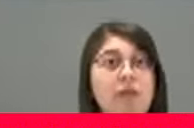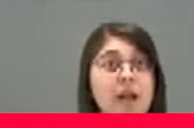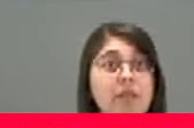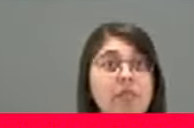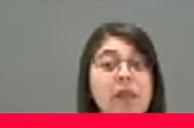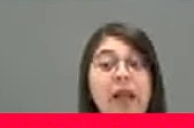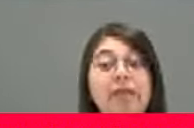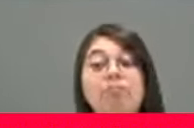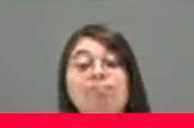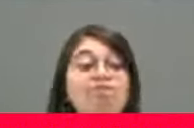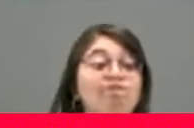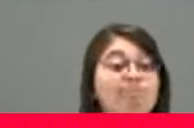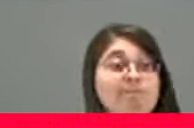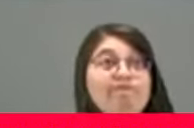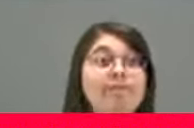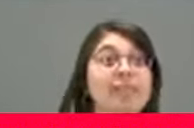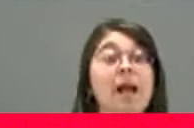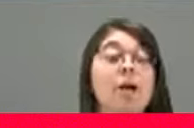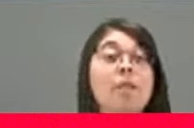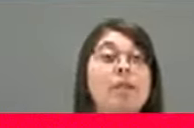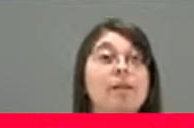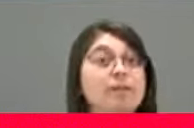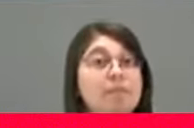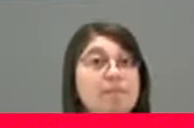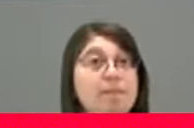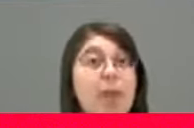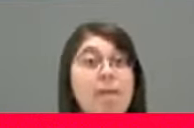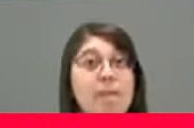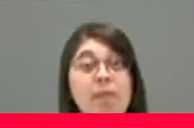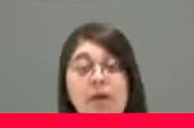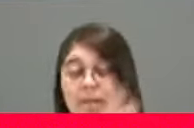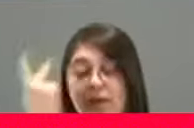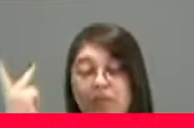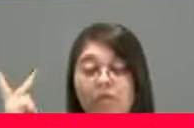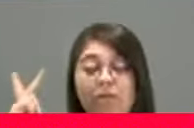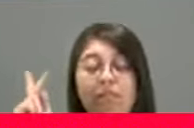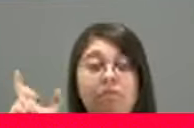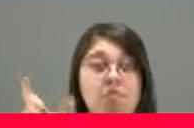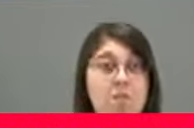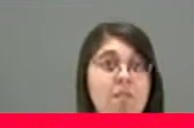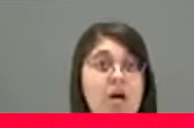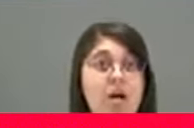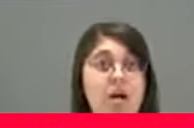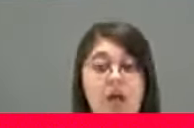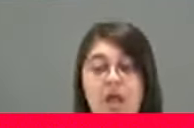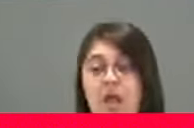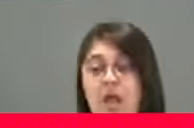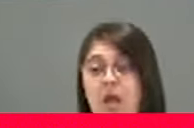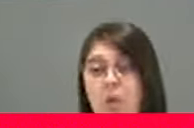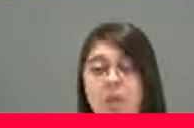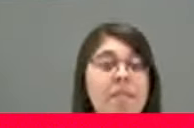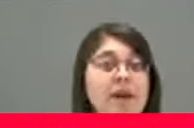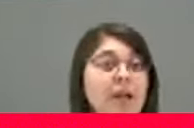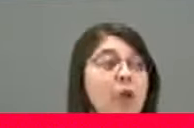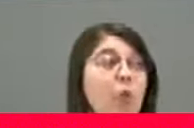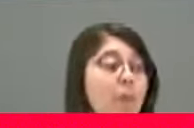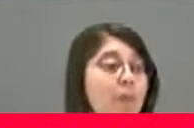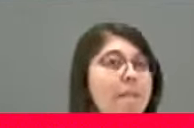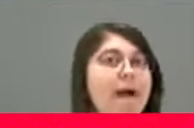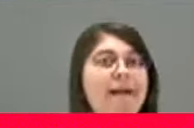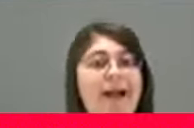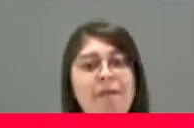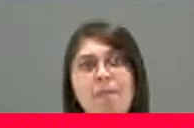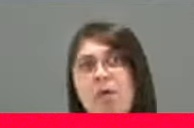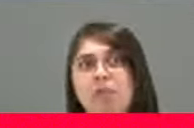no impasse que o brasileiro comum, o empresário, não tem mais condições, o trabalhador não tem mais condições de